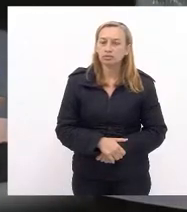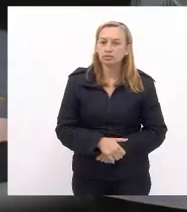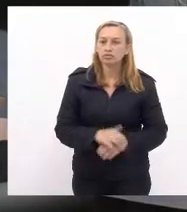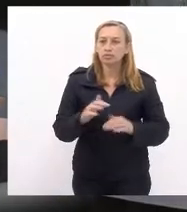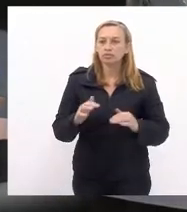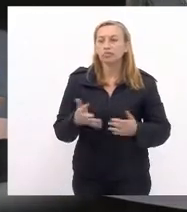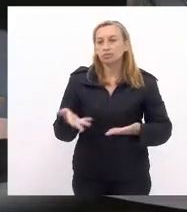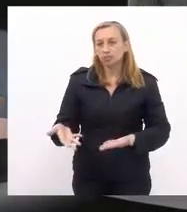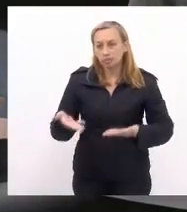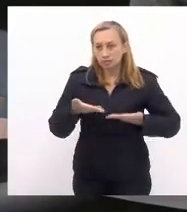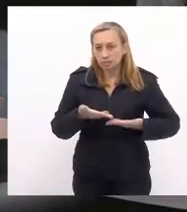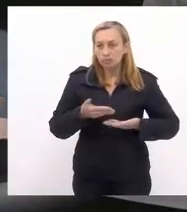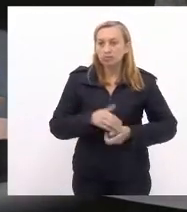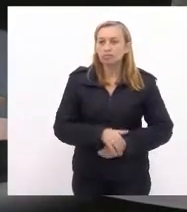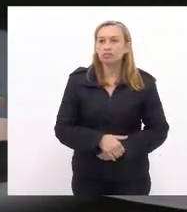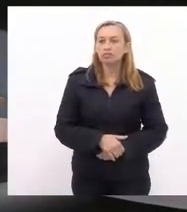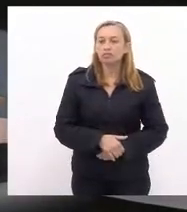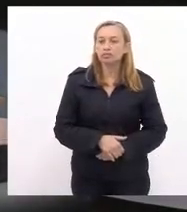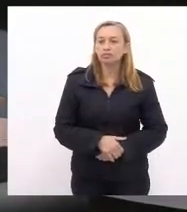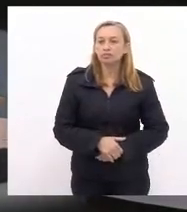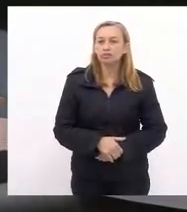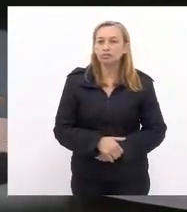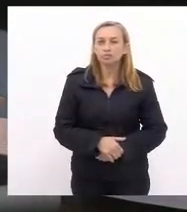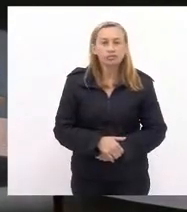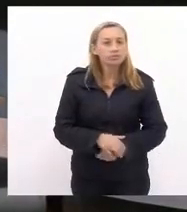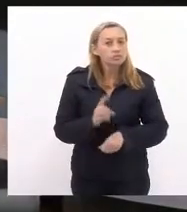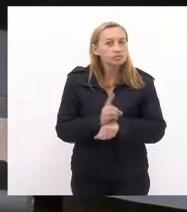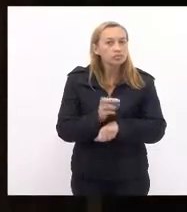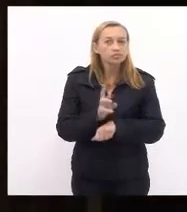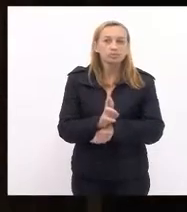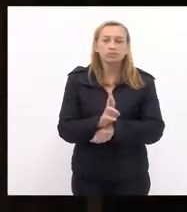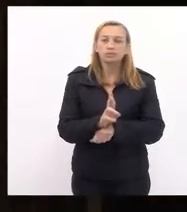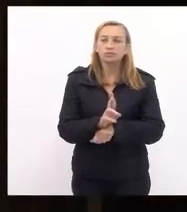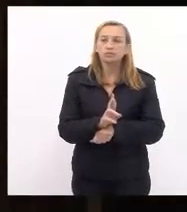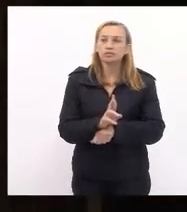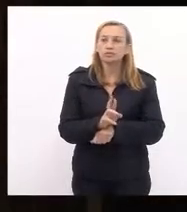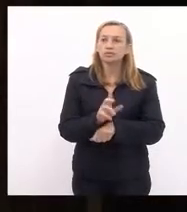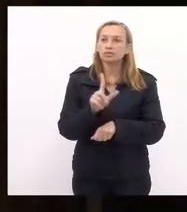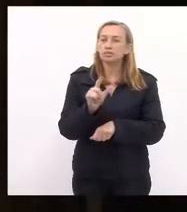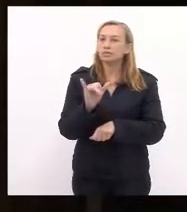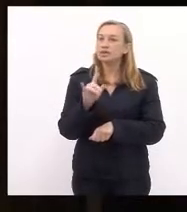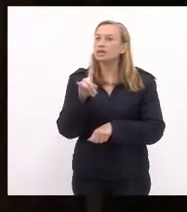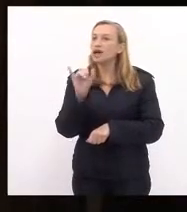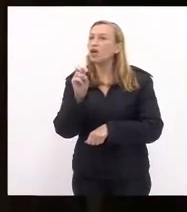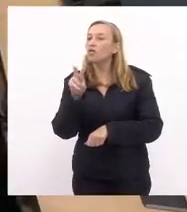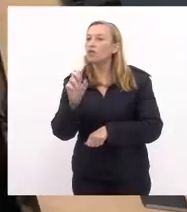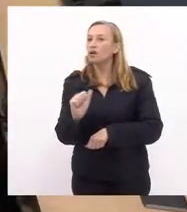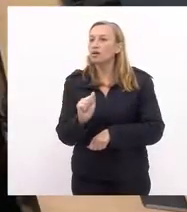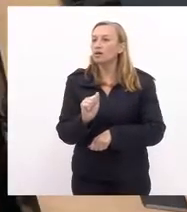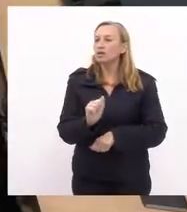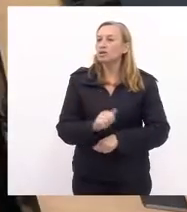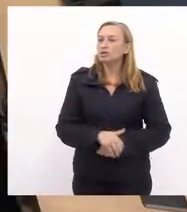Tenho a honra de chamar a excelentíssima doutora Lindalva Cabral.